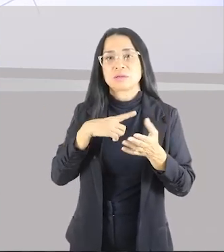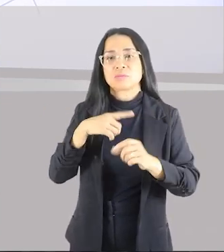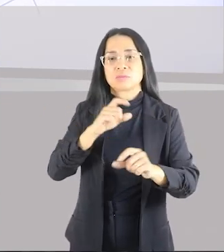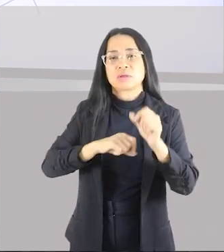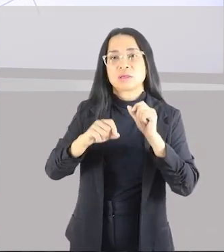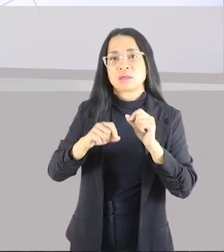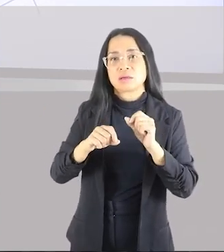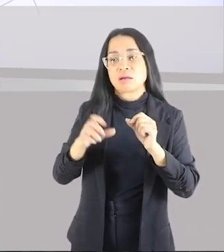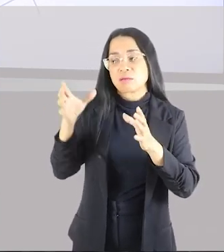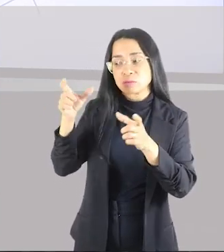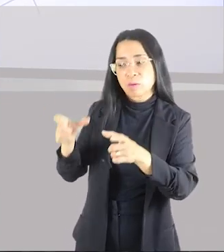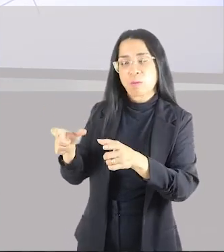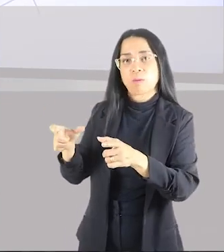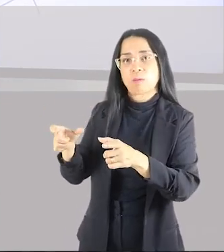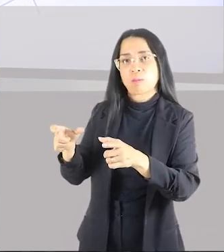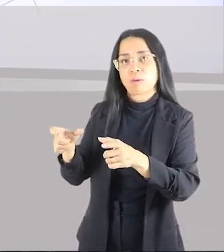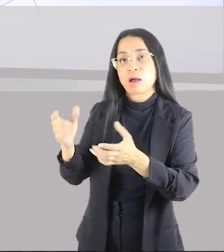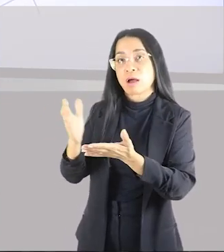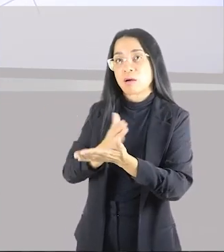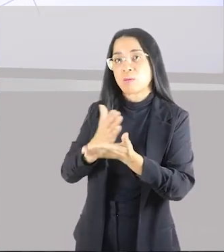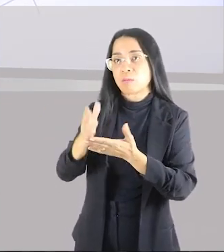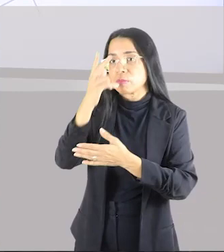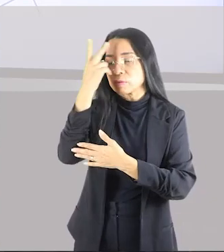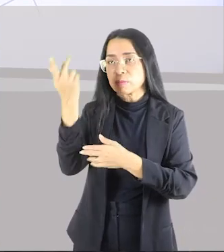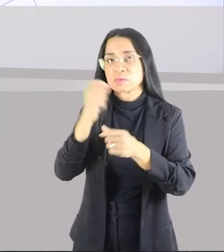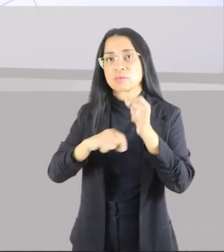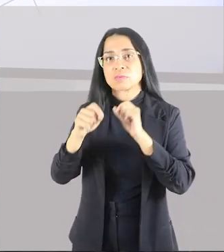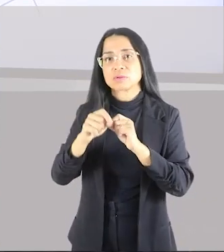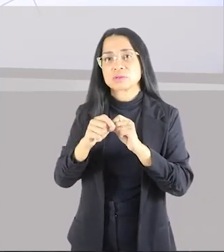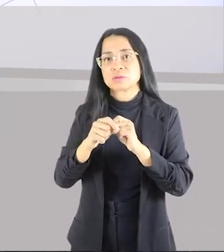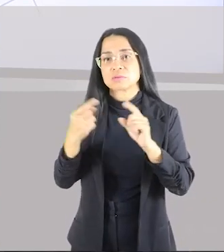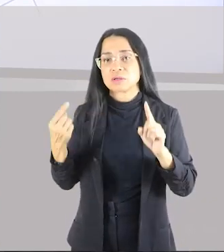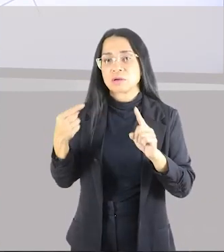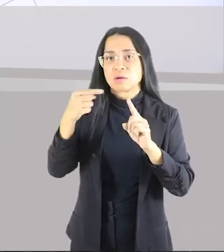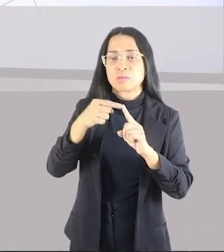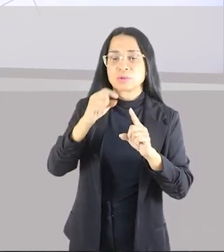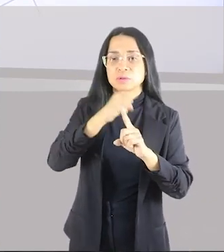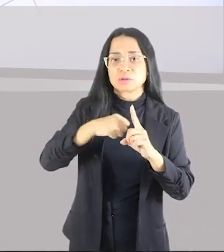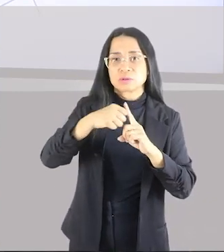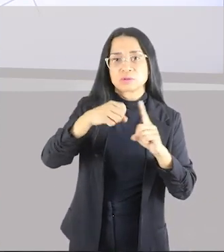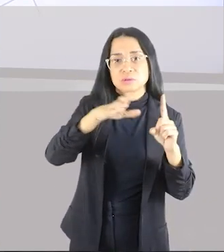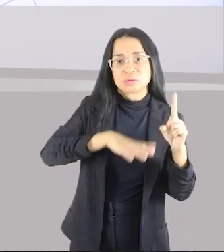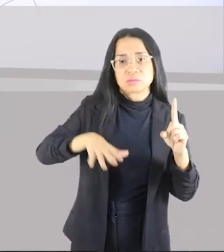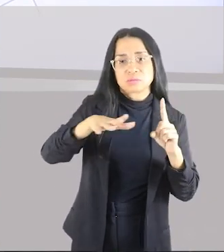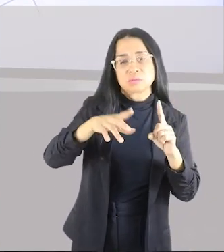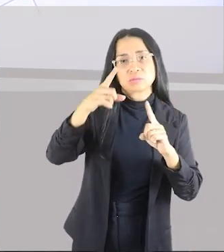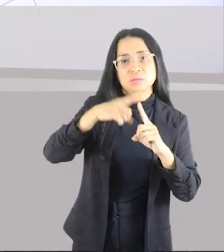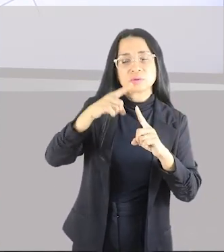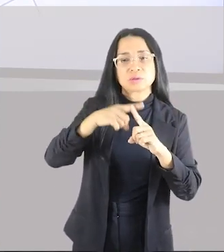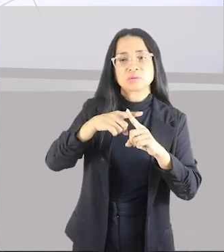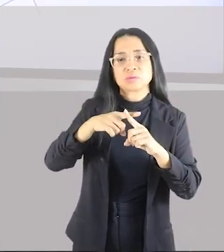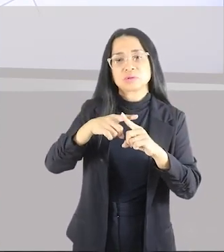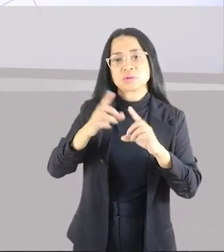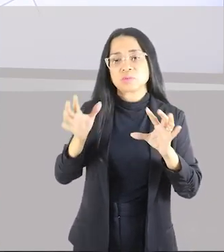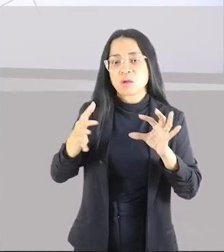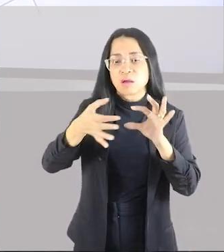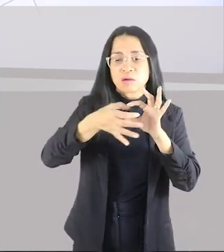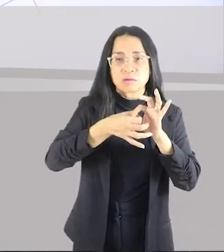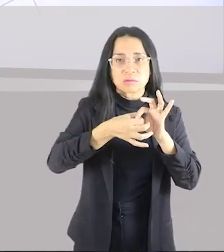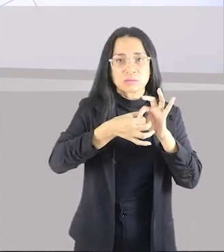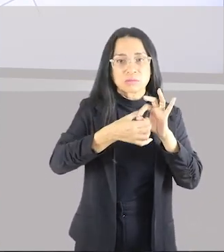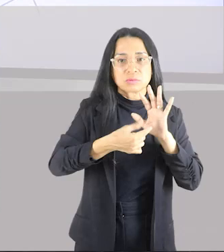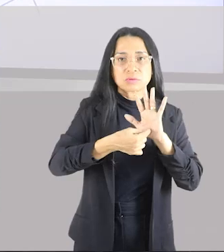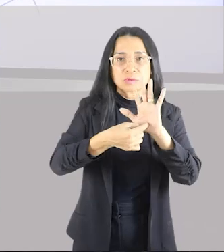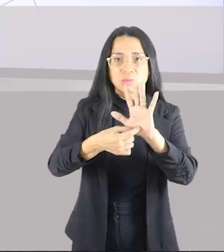uma camada e aí ele perde a sua função social e o seu caráter agregador de mostrar a cultura de todos os